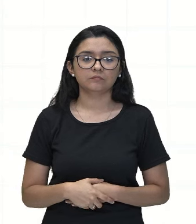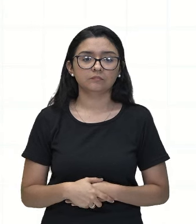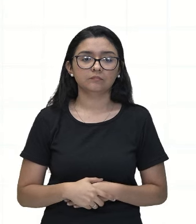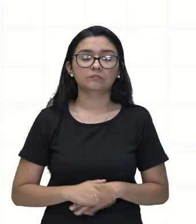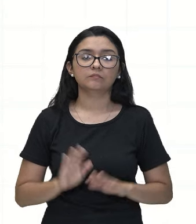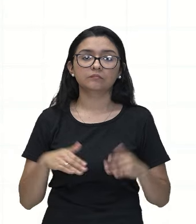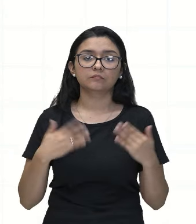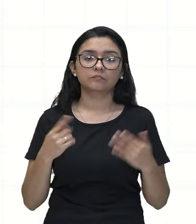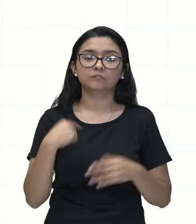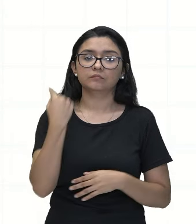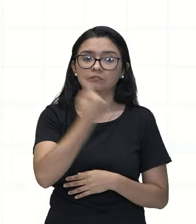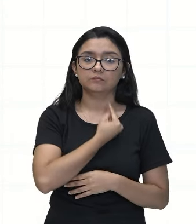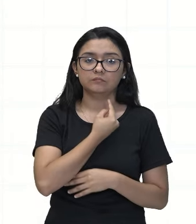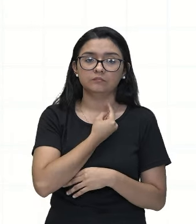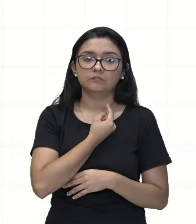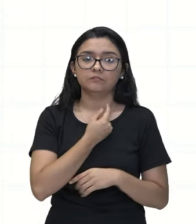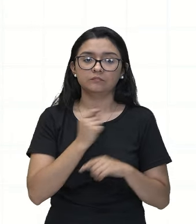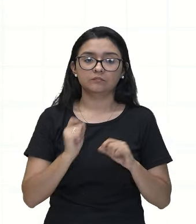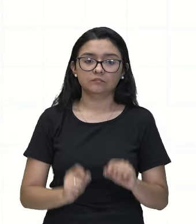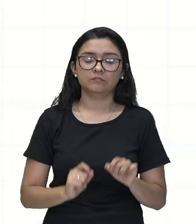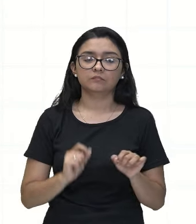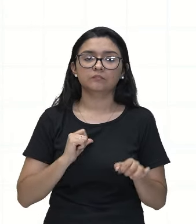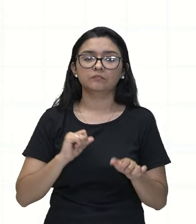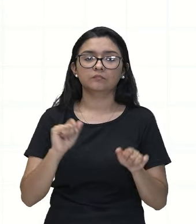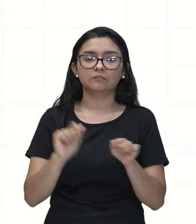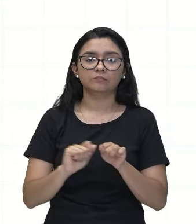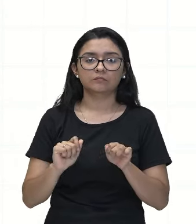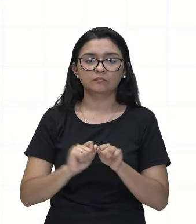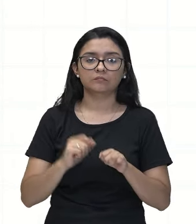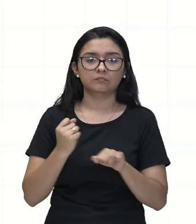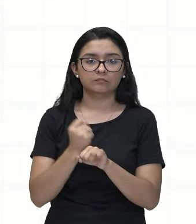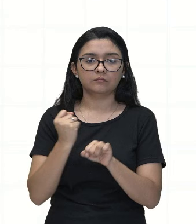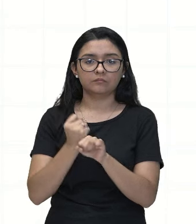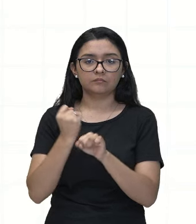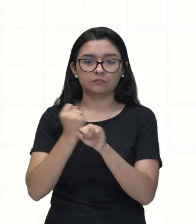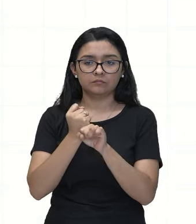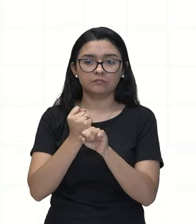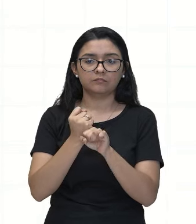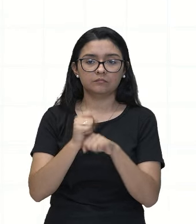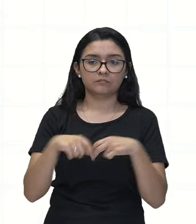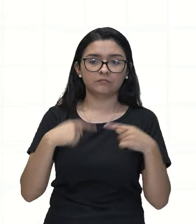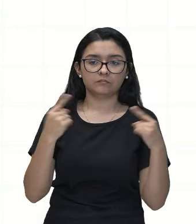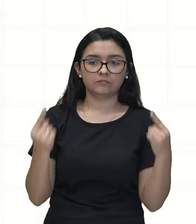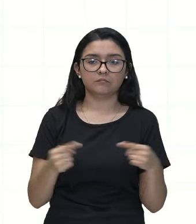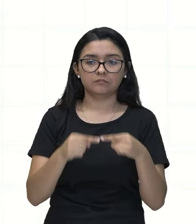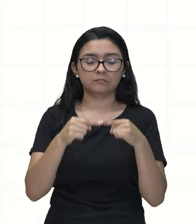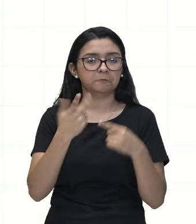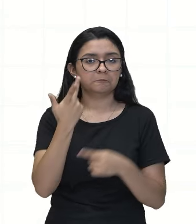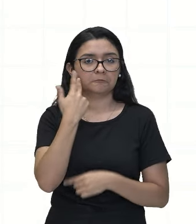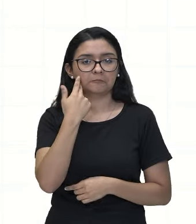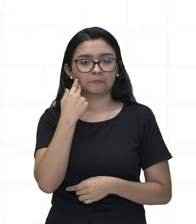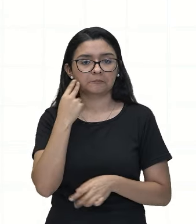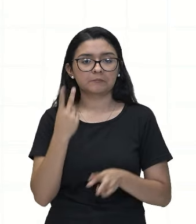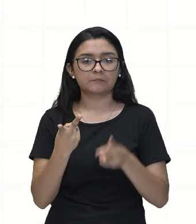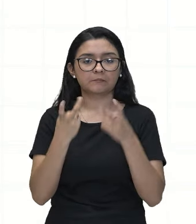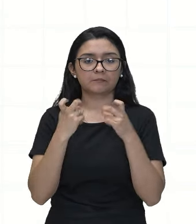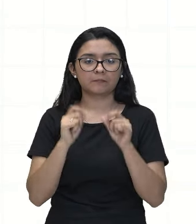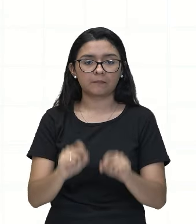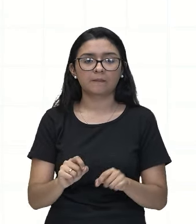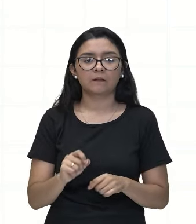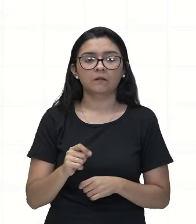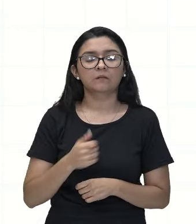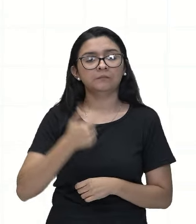nós que executaremos a obra então aqui a concordância normal né na terceira pessoa do